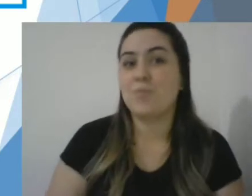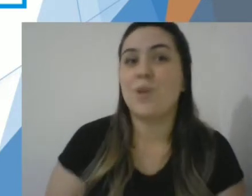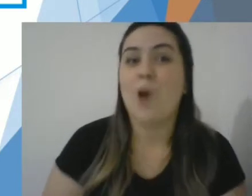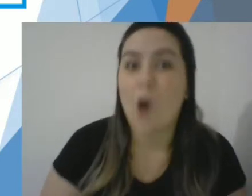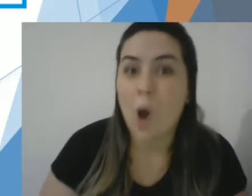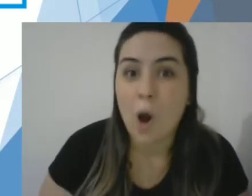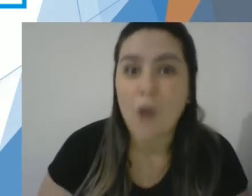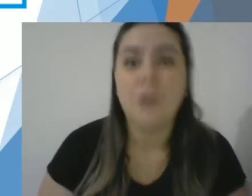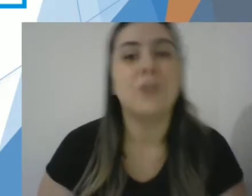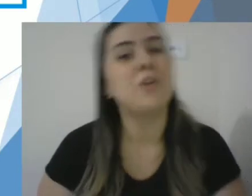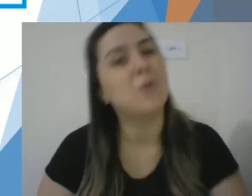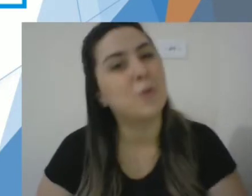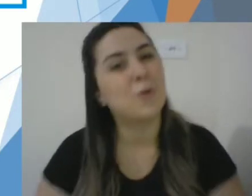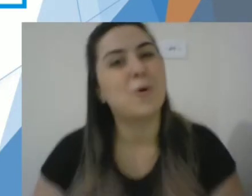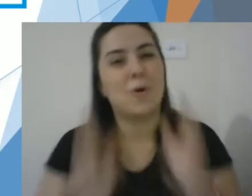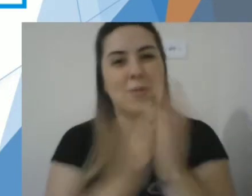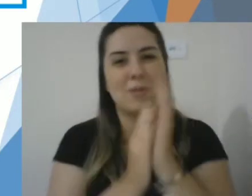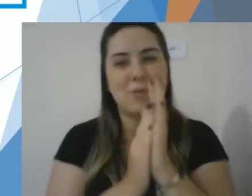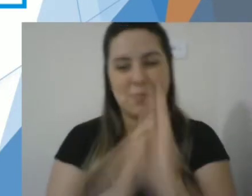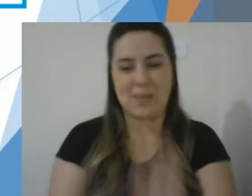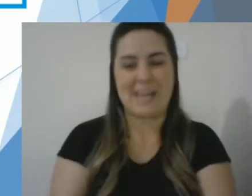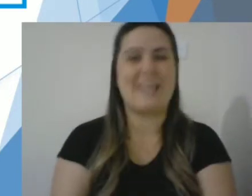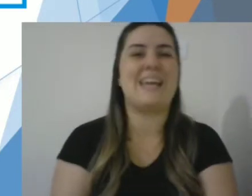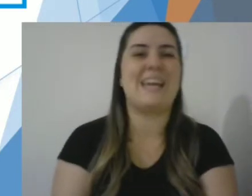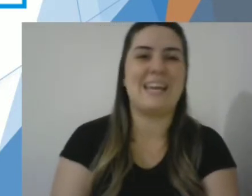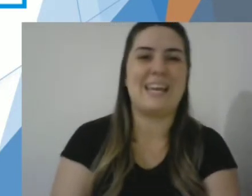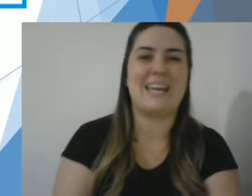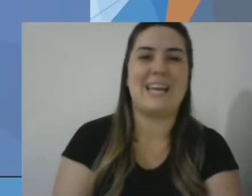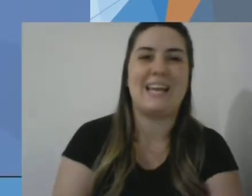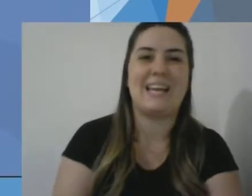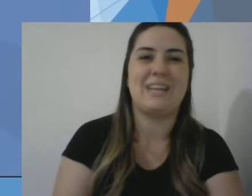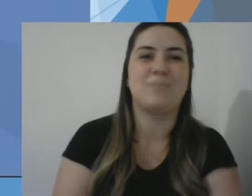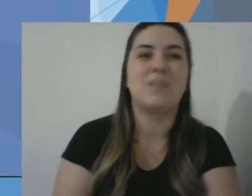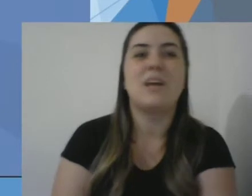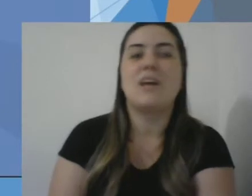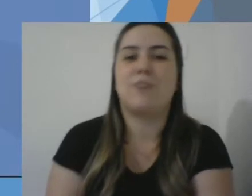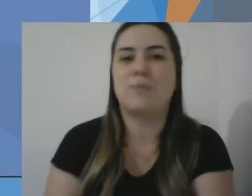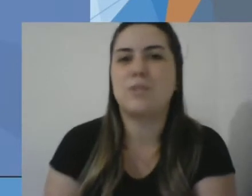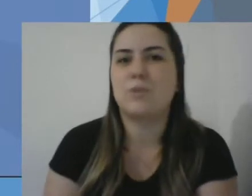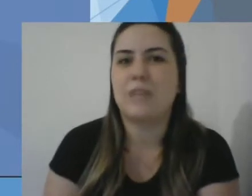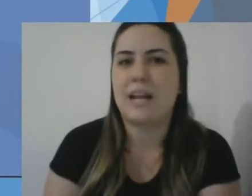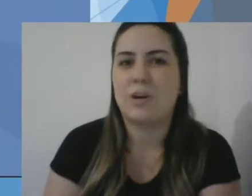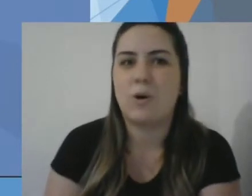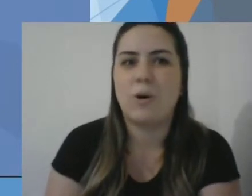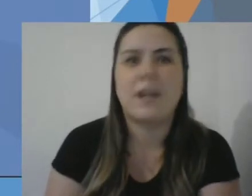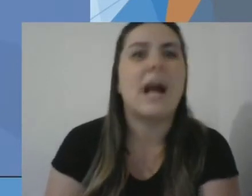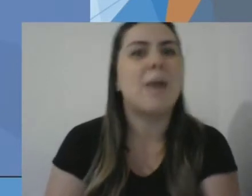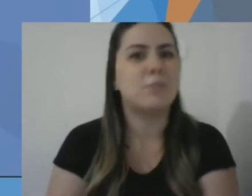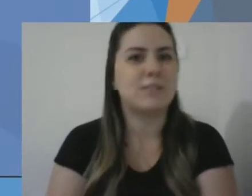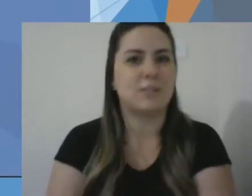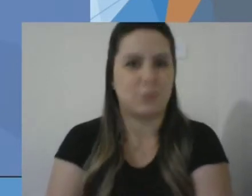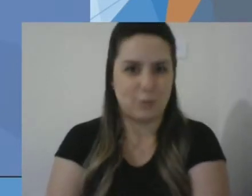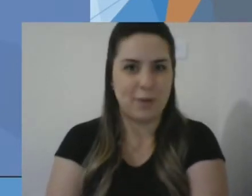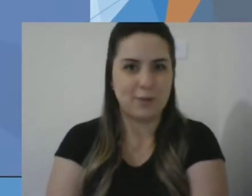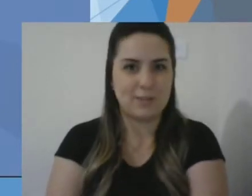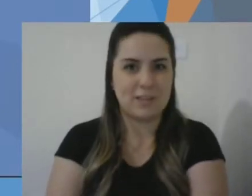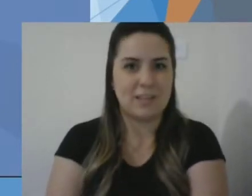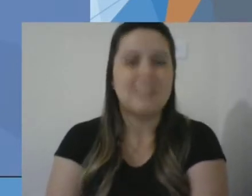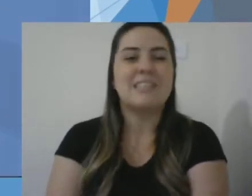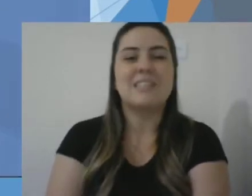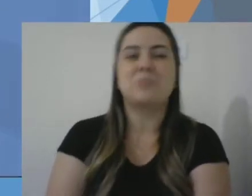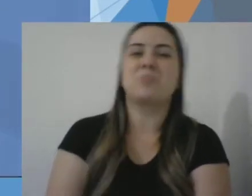I, O. Muito bem! Vamos escutar agora a música dos números?